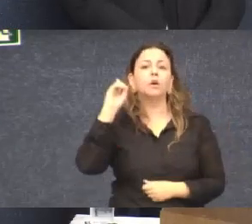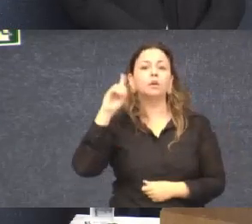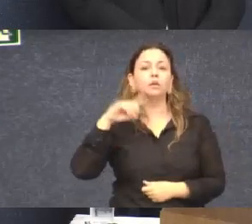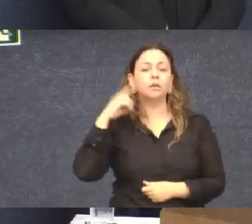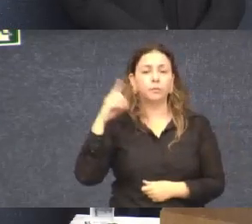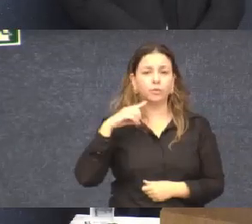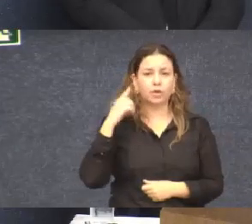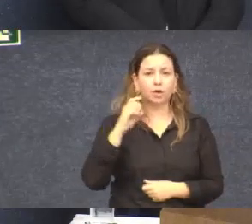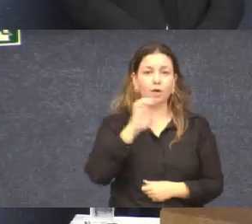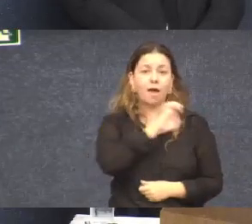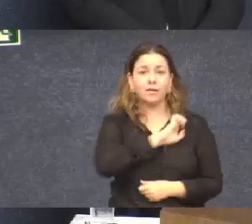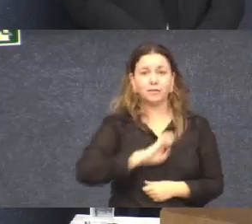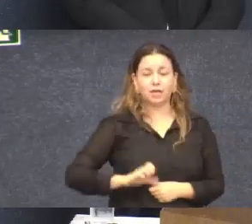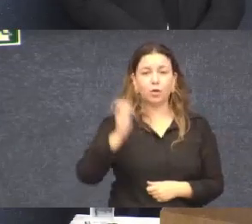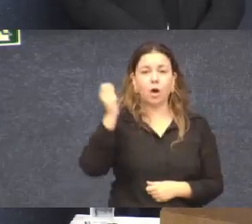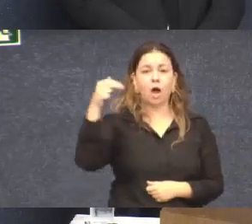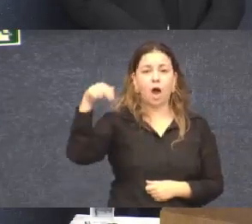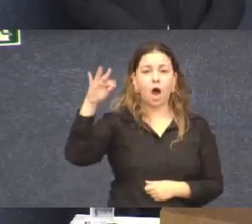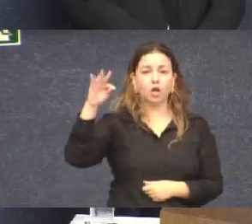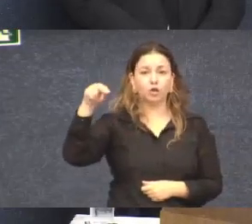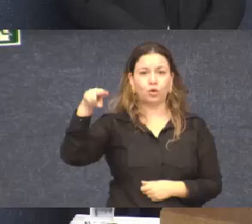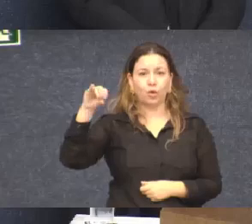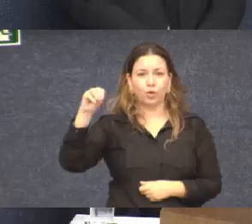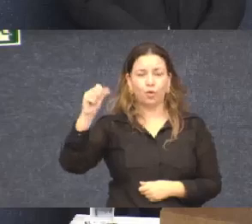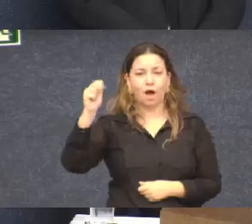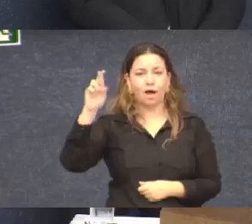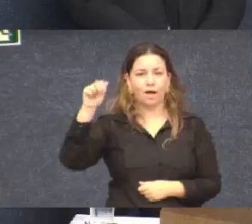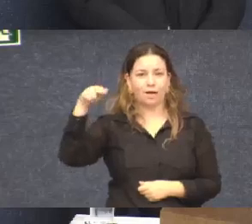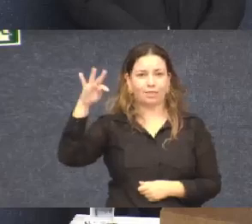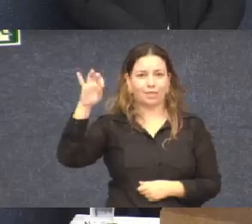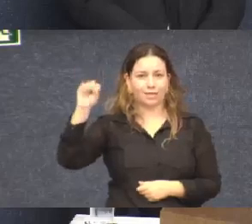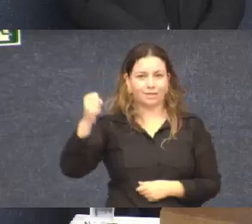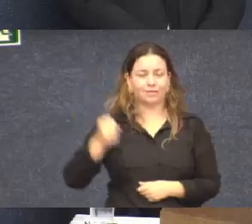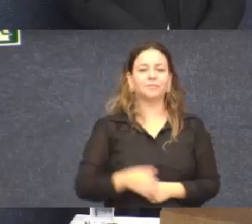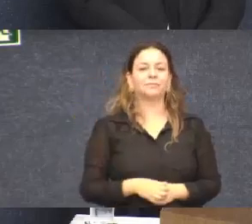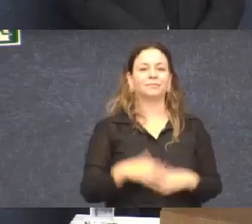Deputado Estadual Antônio Carlos Arantes.